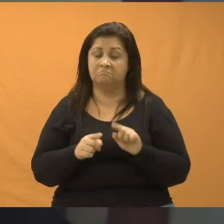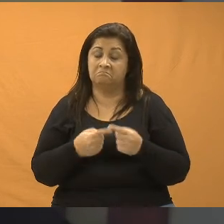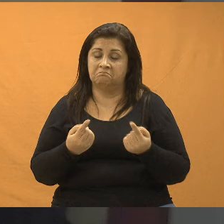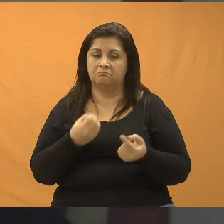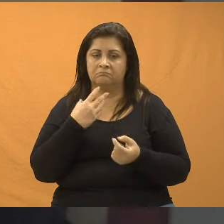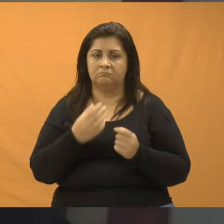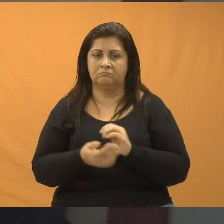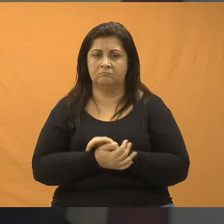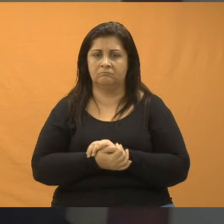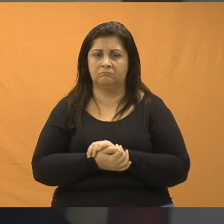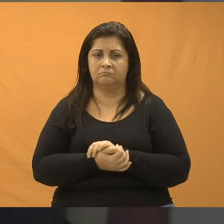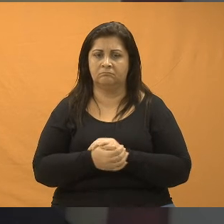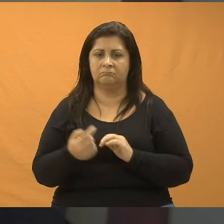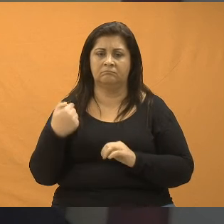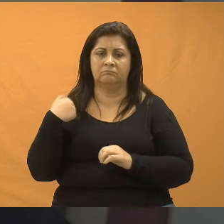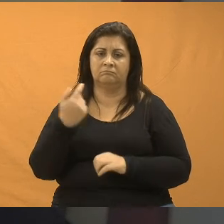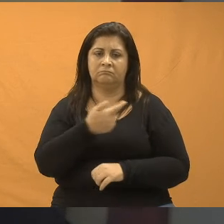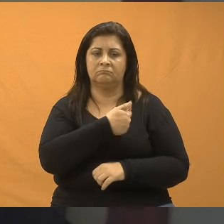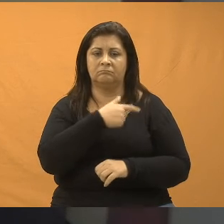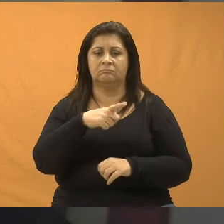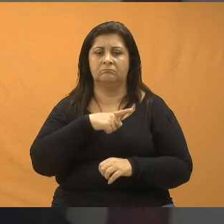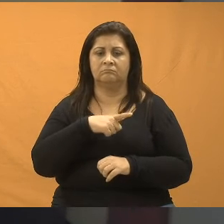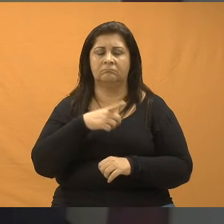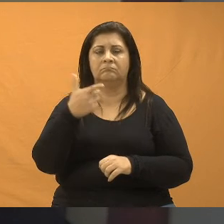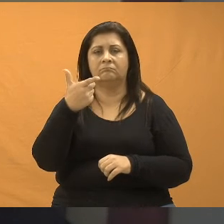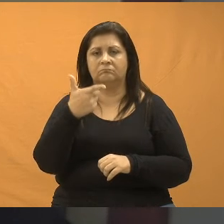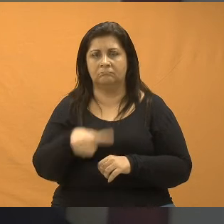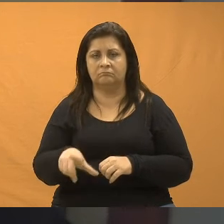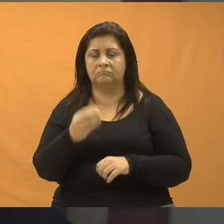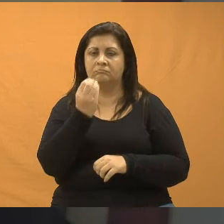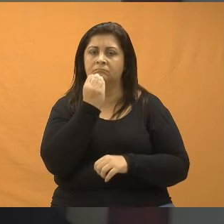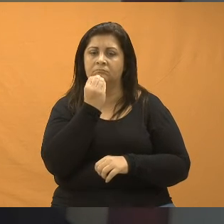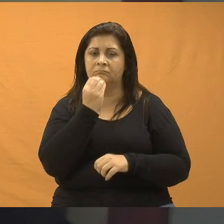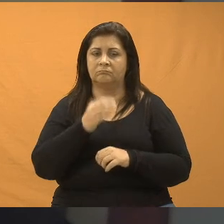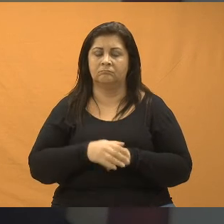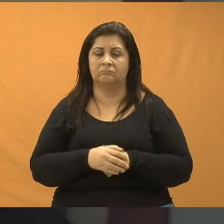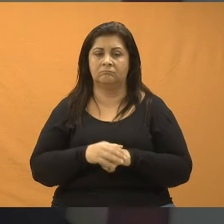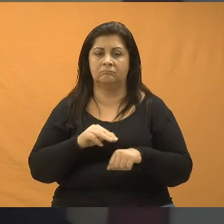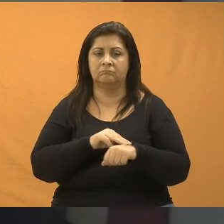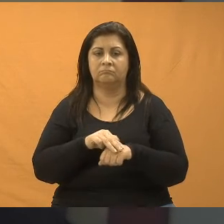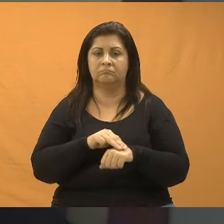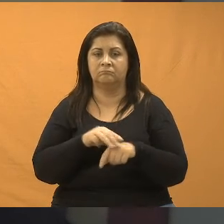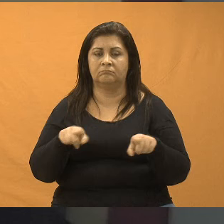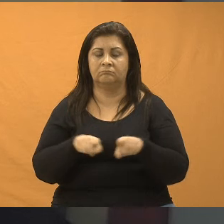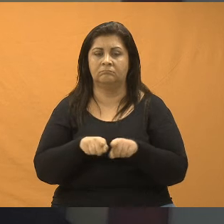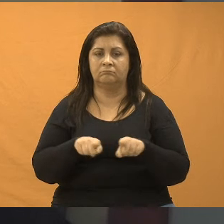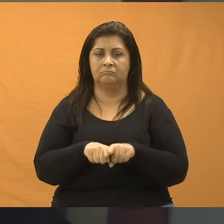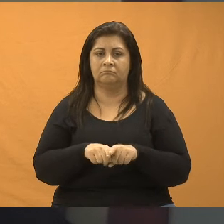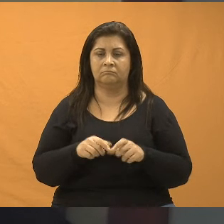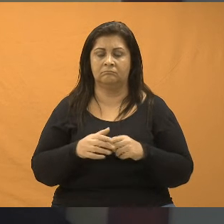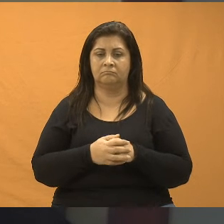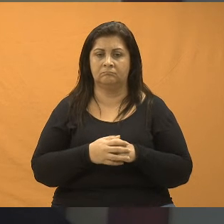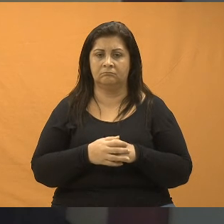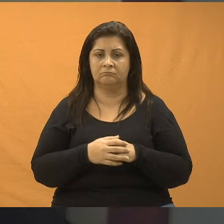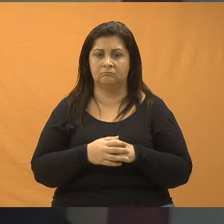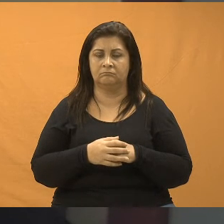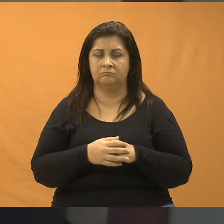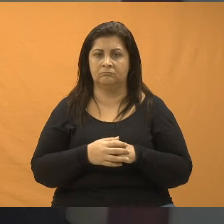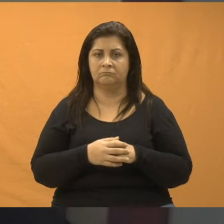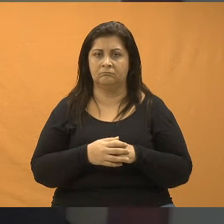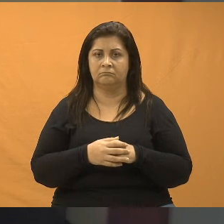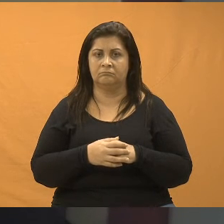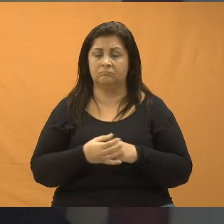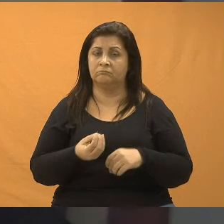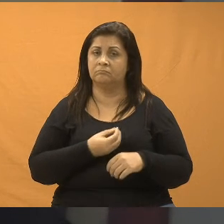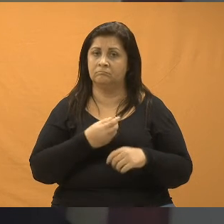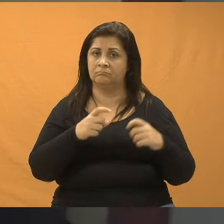bem, eu acho que nós teremos outras oportunidades. Eu gostaria também da presença do doutor aqui para fazer